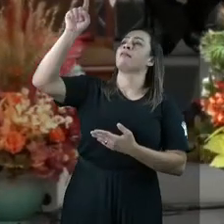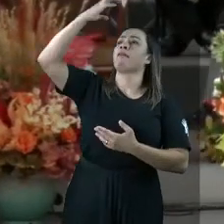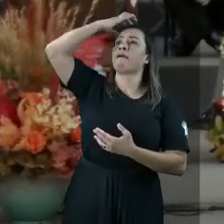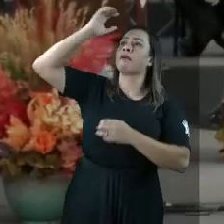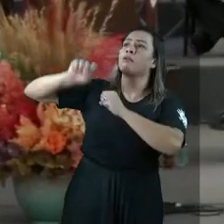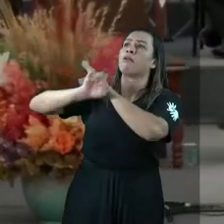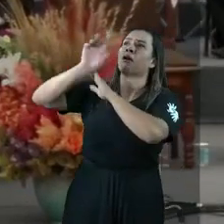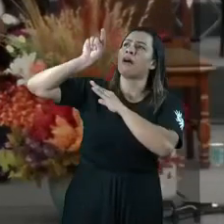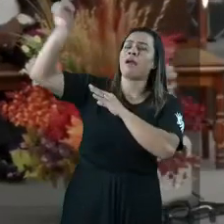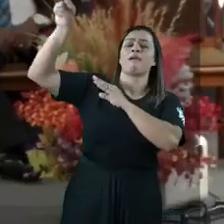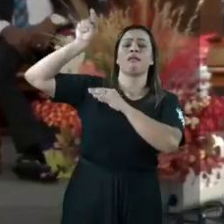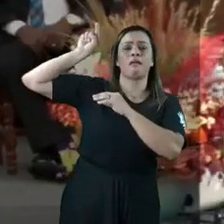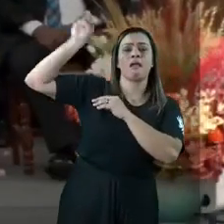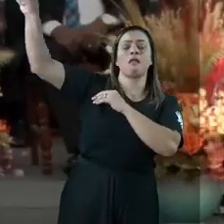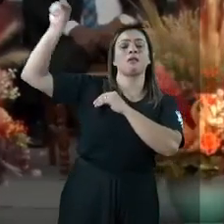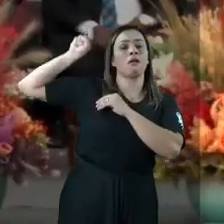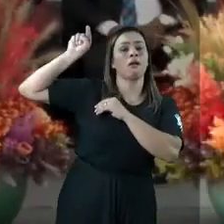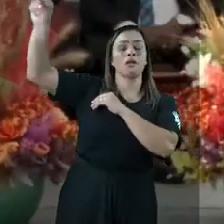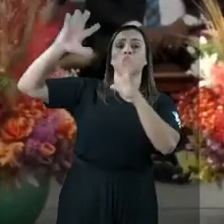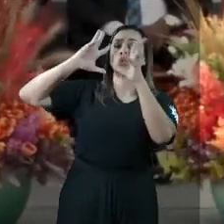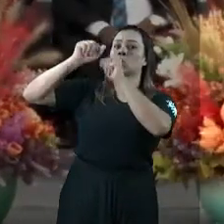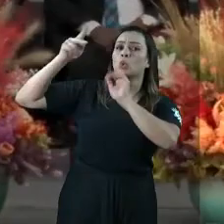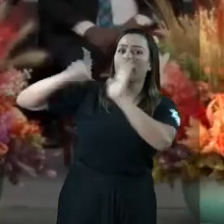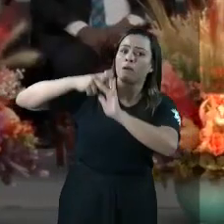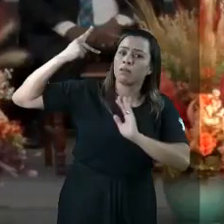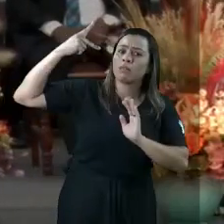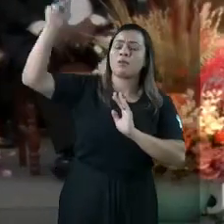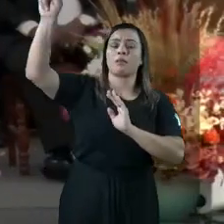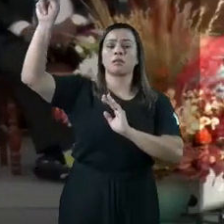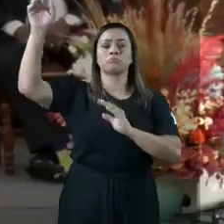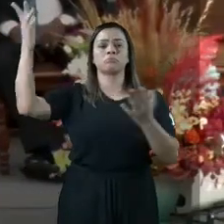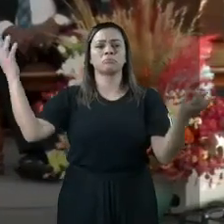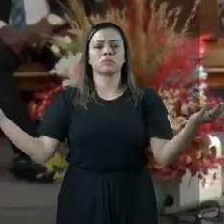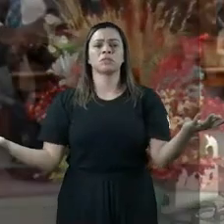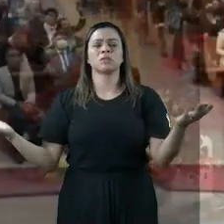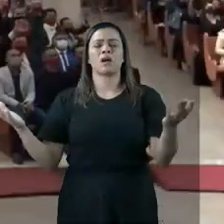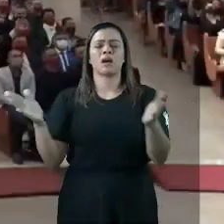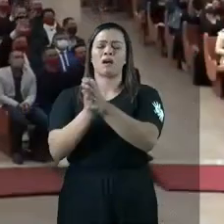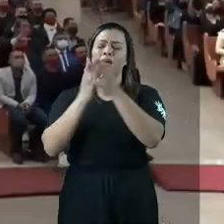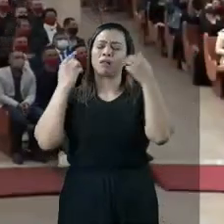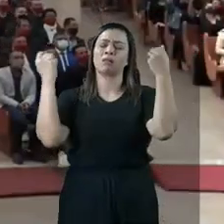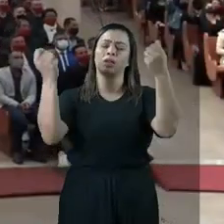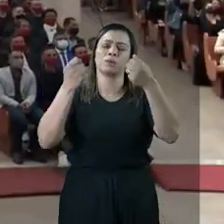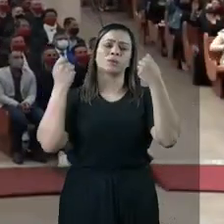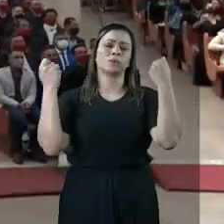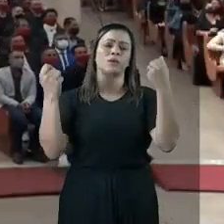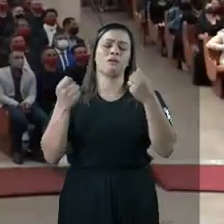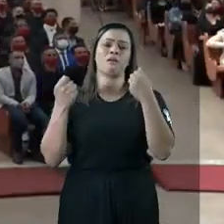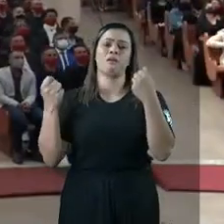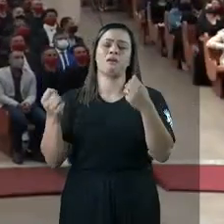é o Rei da Glória. Ele é o Rei da Glória. Quem está sentindo a presença do Rei?